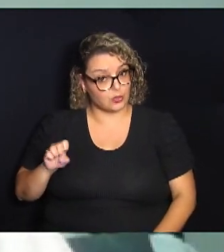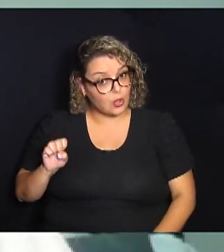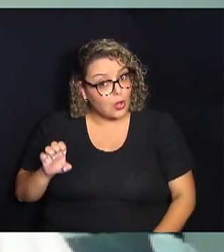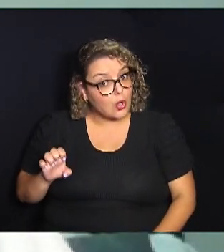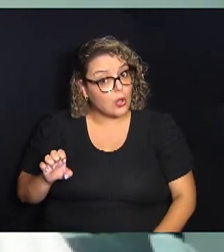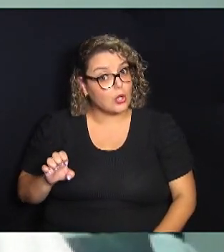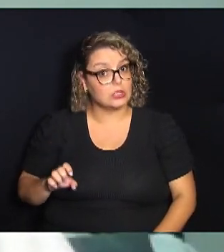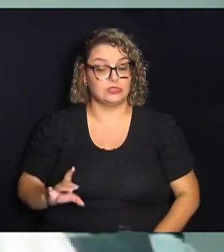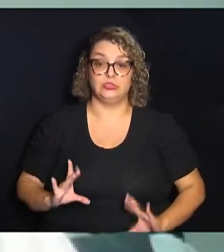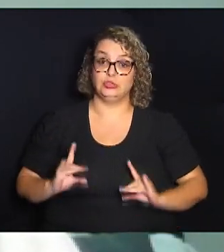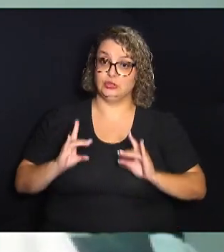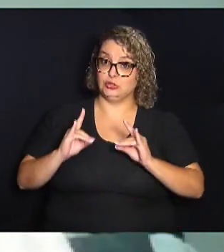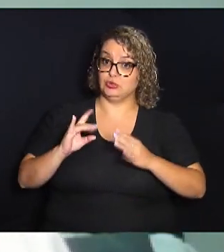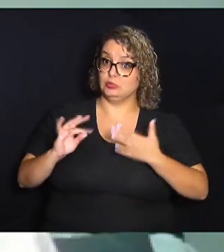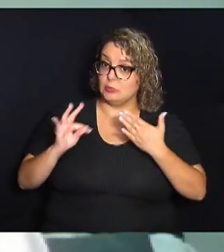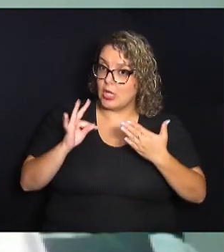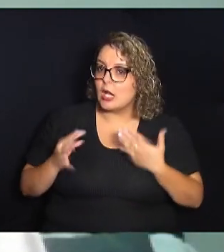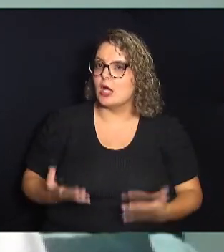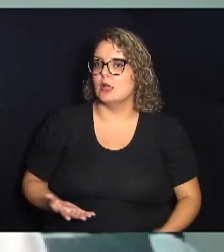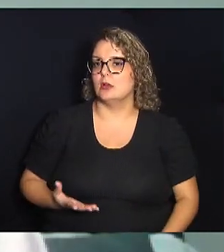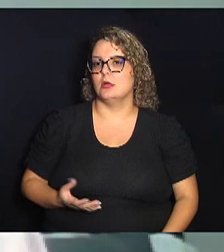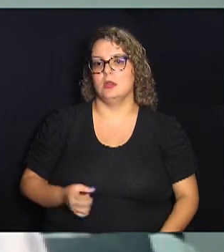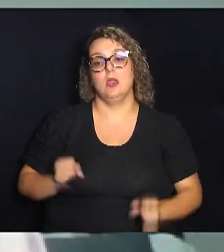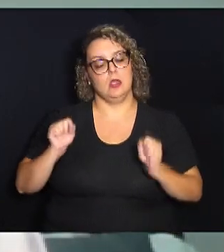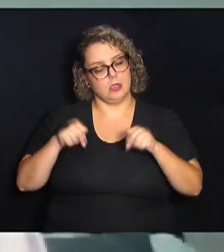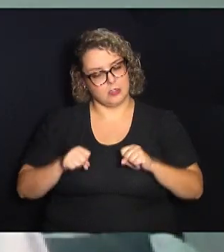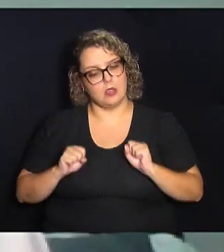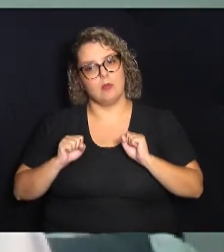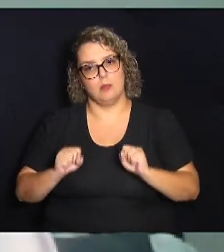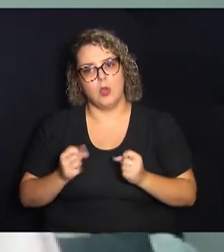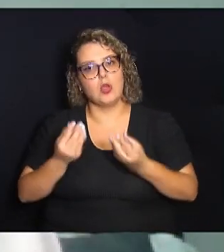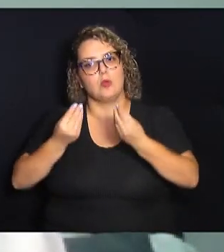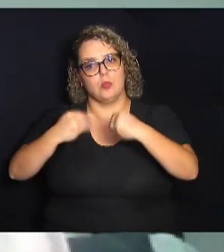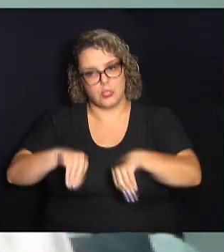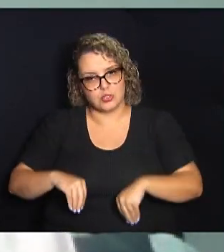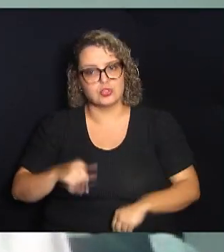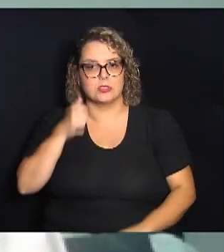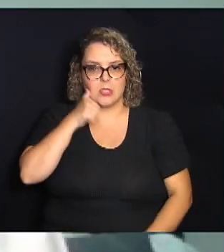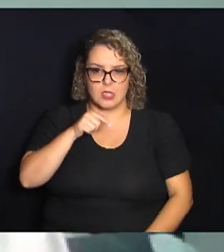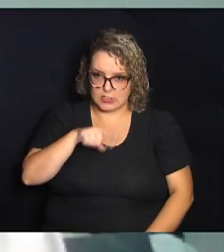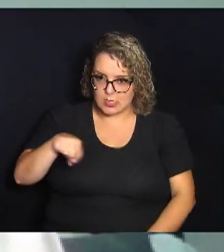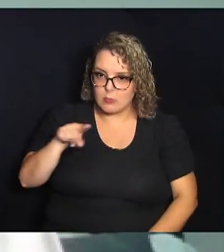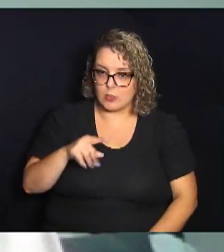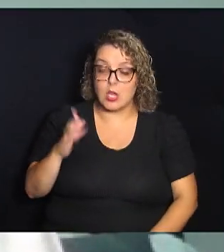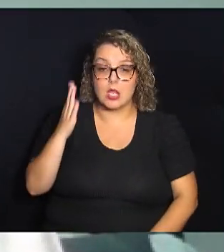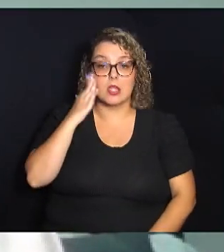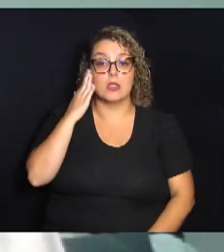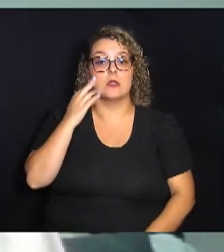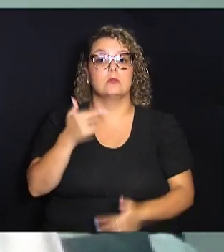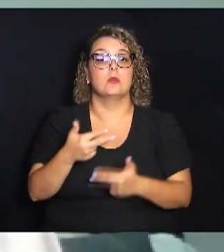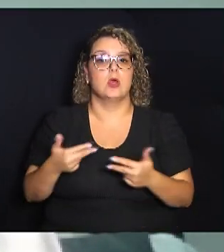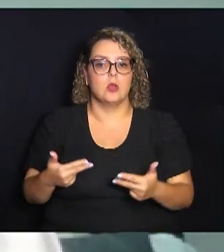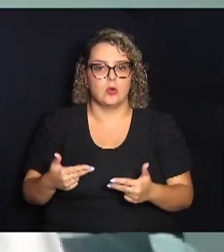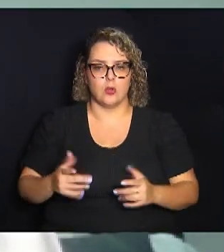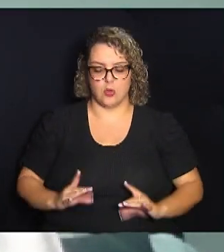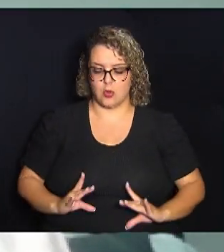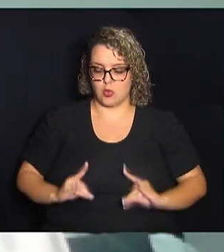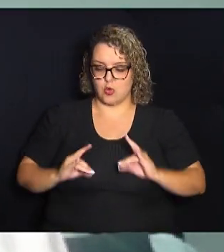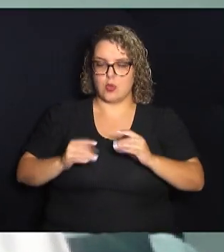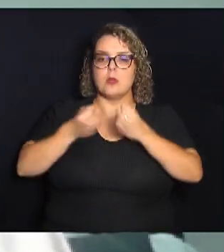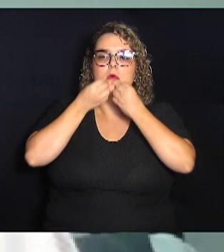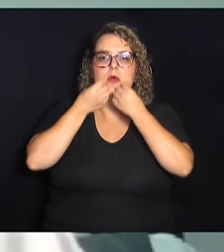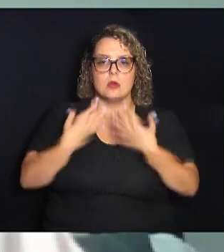de hormonioterapia, e isso sim pode provocar danos a essas mulheres. Entenda uma coisa: hormônio faz